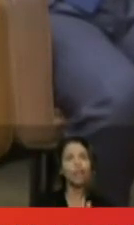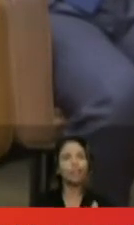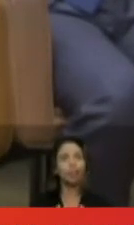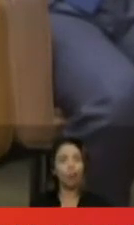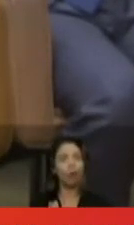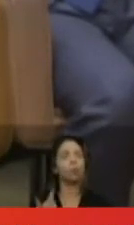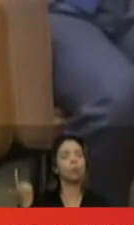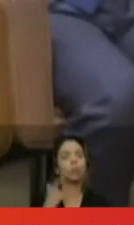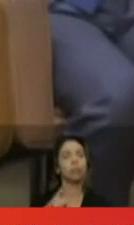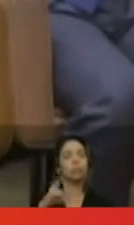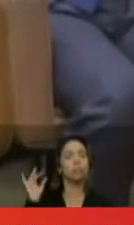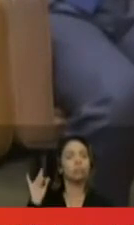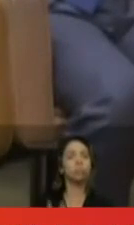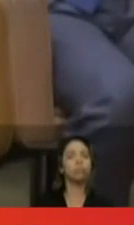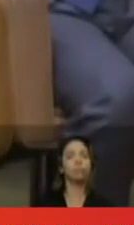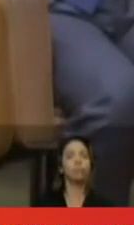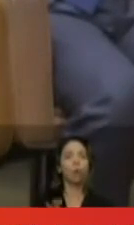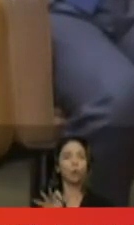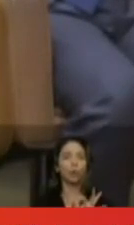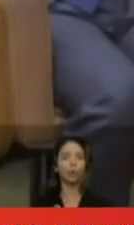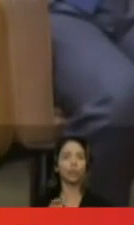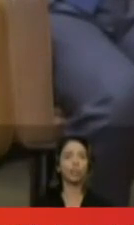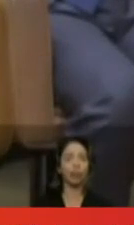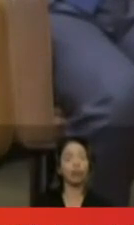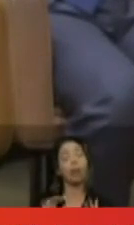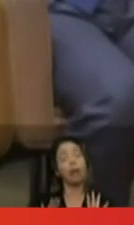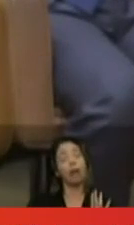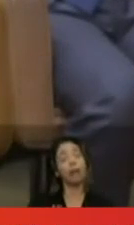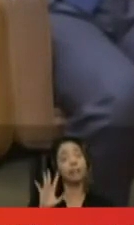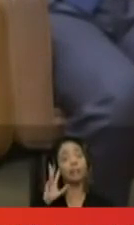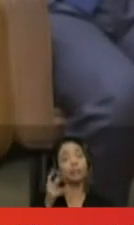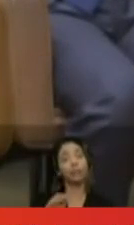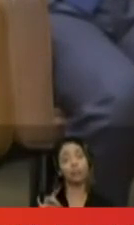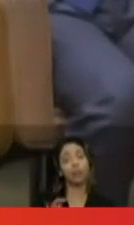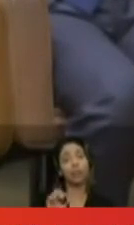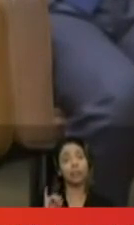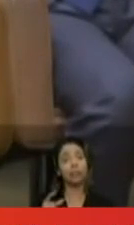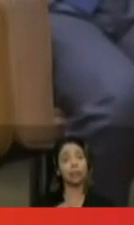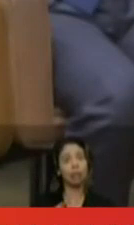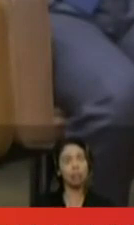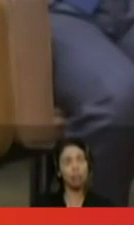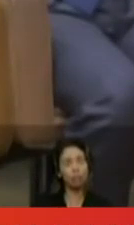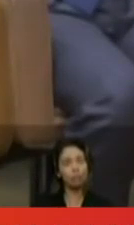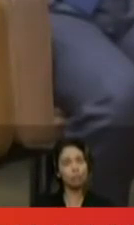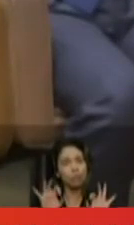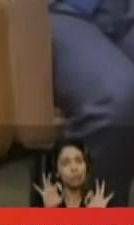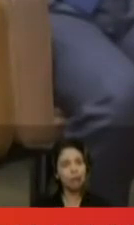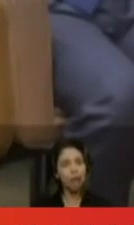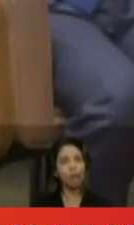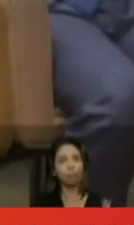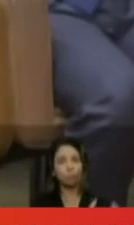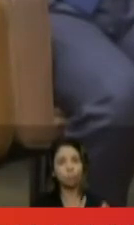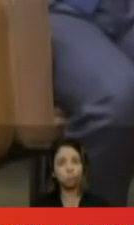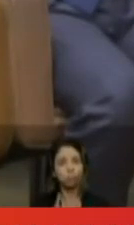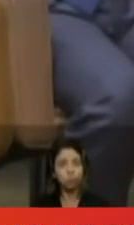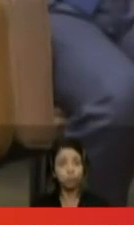medo da retaliação que ele vai receber do governo ou da retaliação que ele vai receber de ministros do STF. Já no voto secreto, ele tem